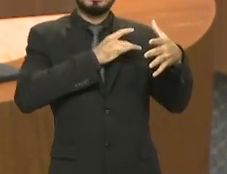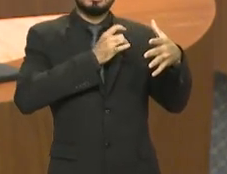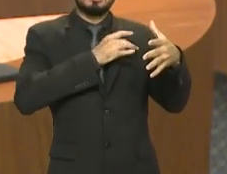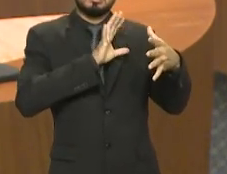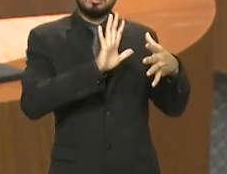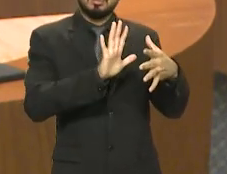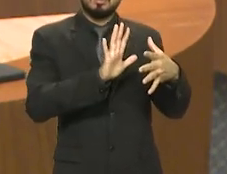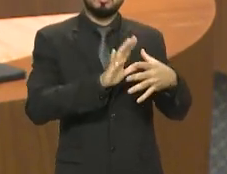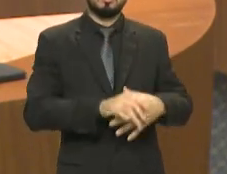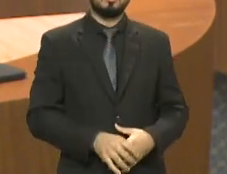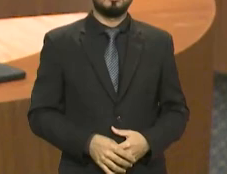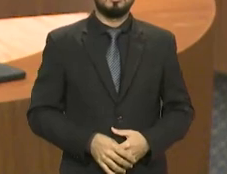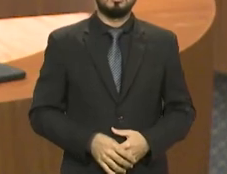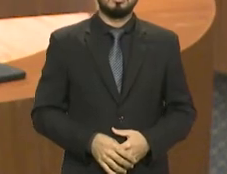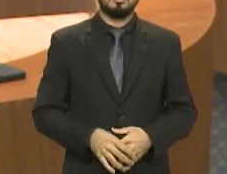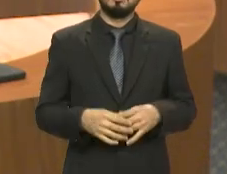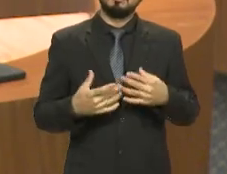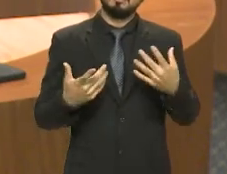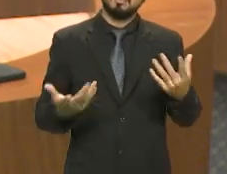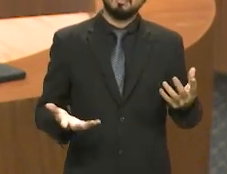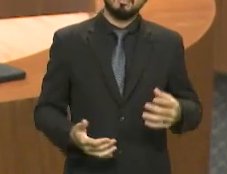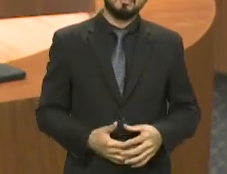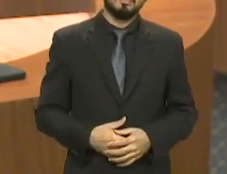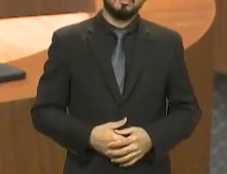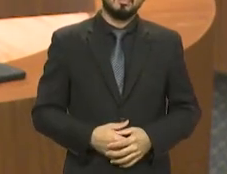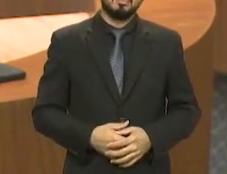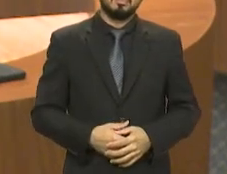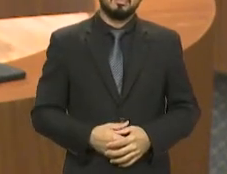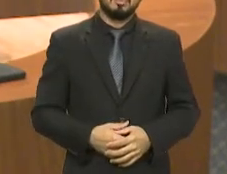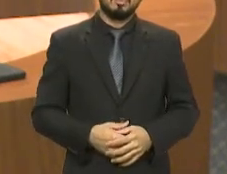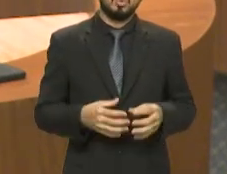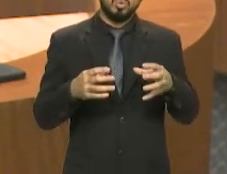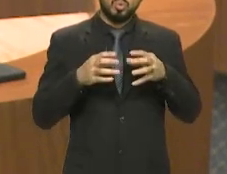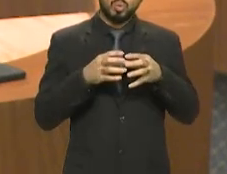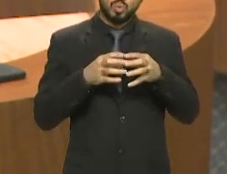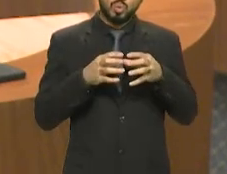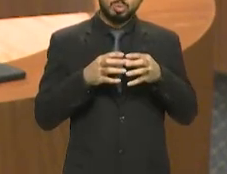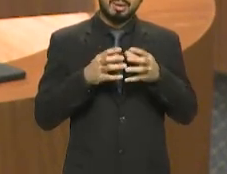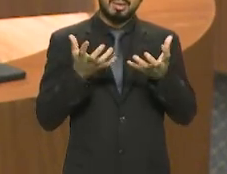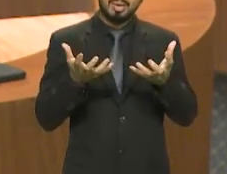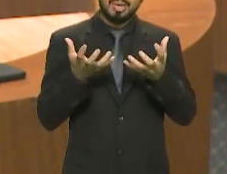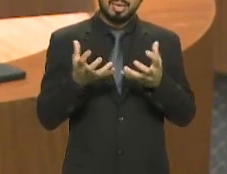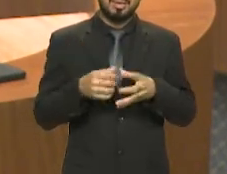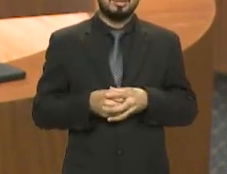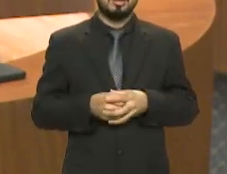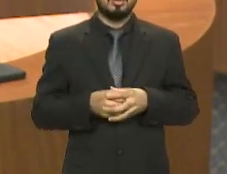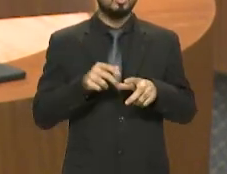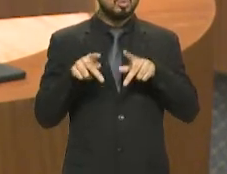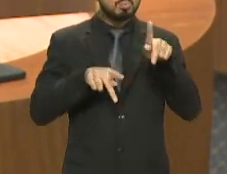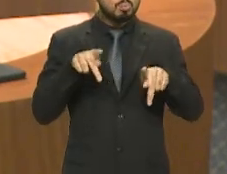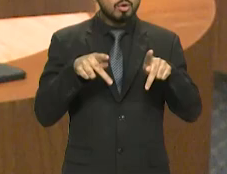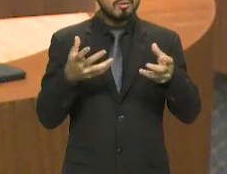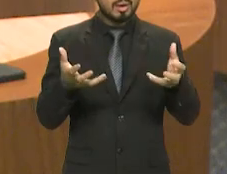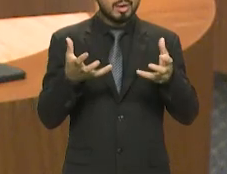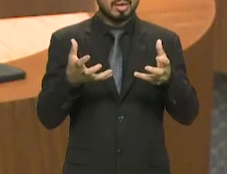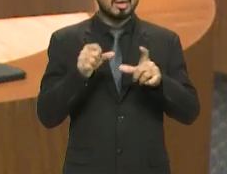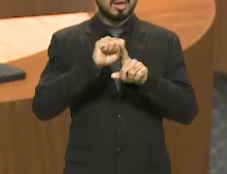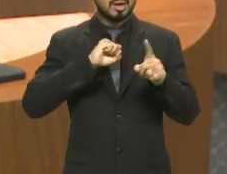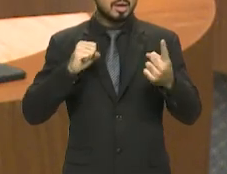Maranhão. Portanto, é isso que o grupo quer, é isso que o povo quer, que a sociedade